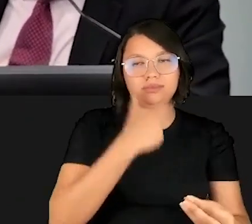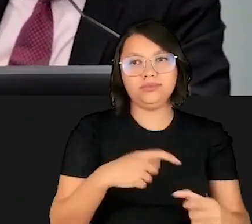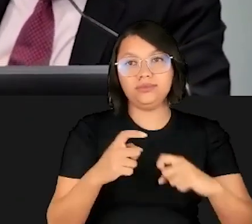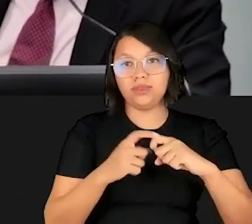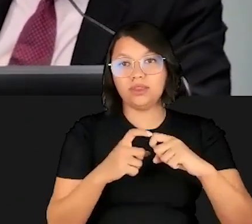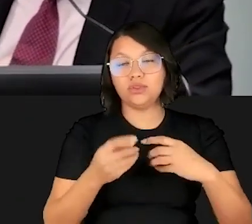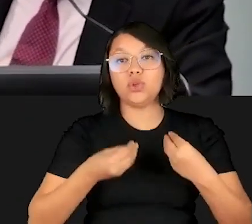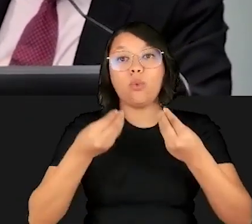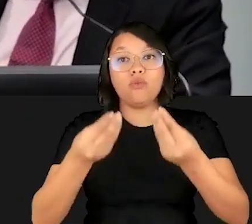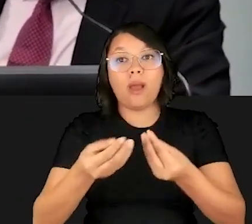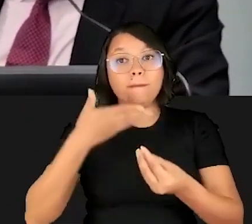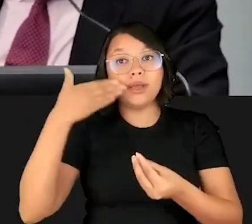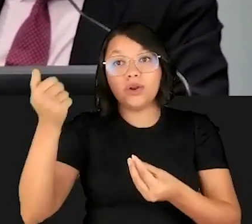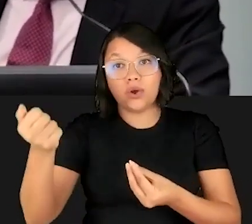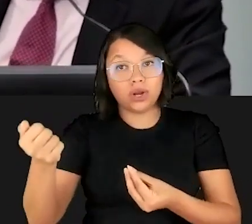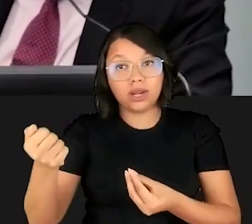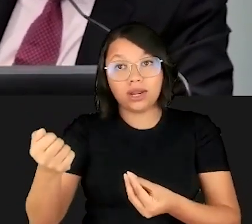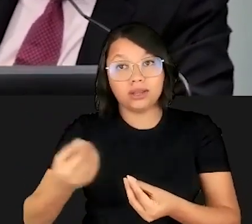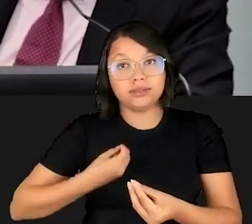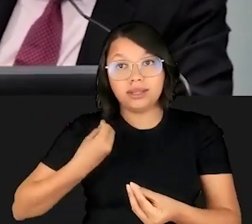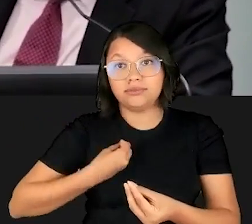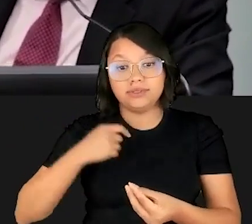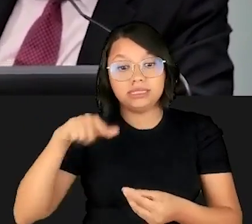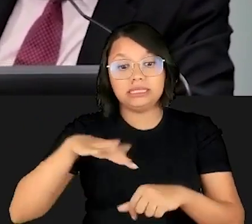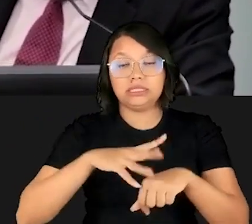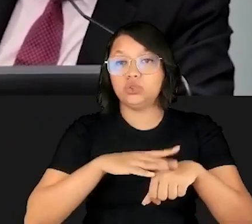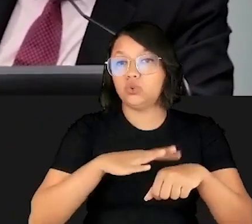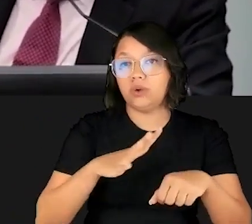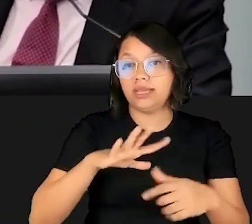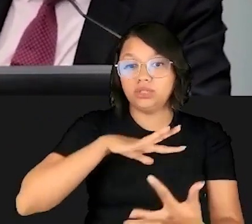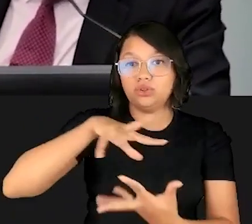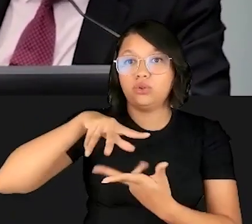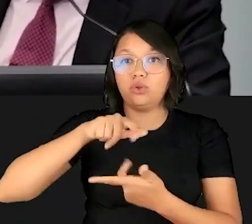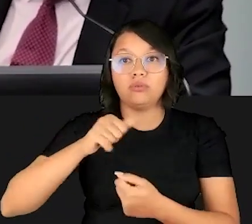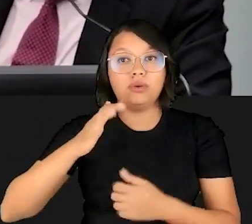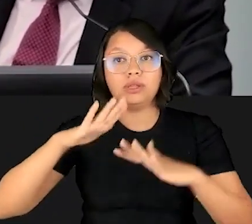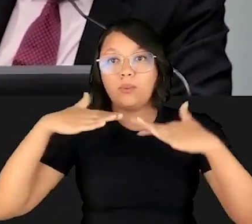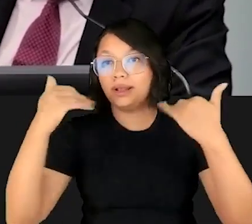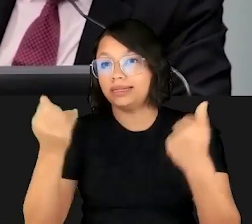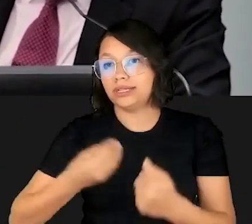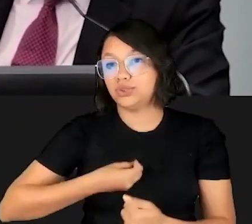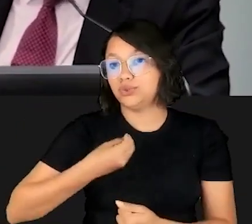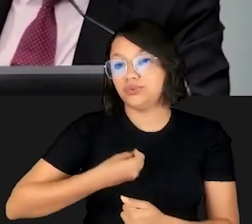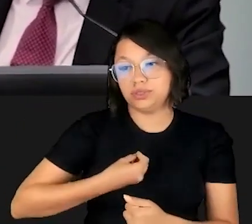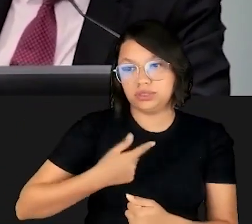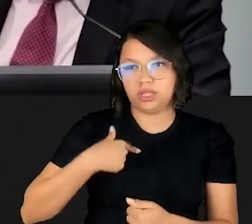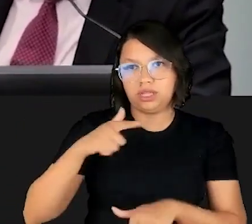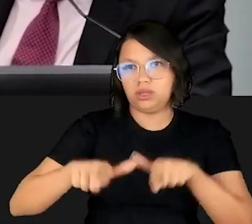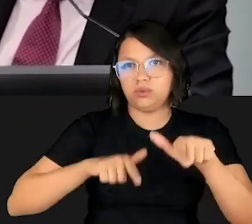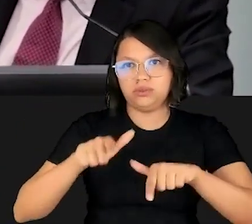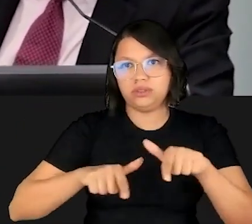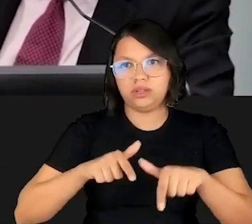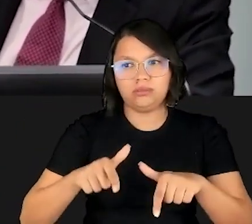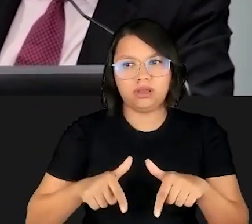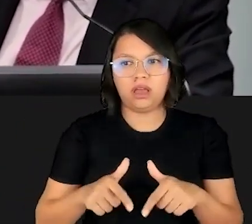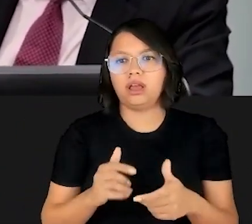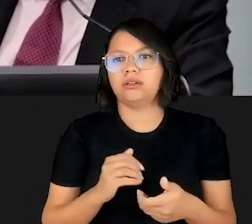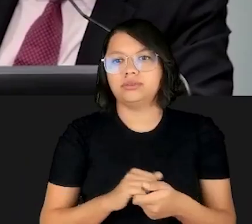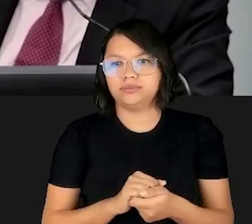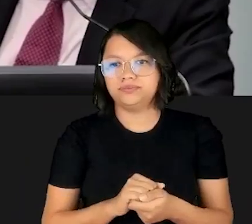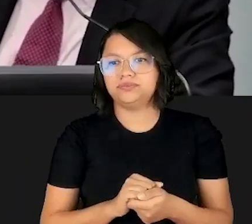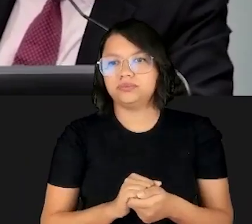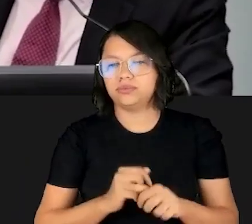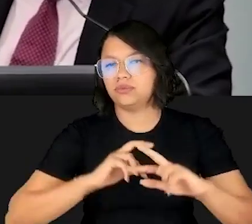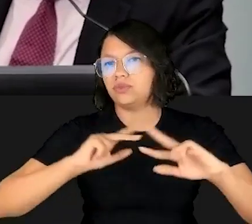ofereço melhoria na sobrevida livre de doença, na sobrevida global, na qualidade de vida. Eu trabalho com curvas de Kaplan-Meier, com hazard